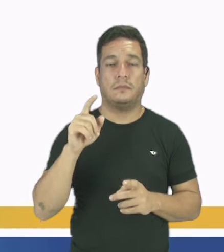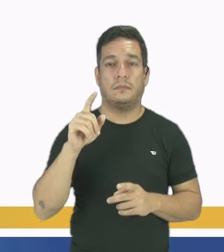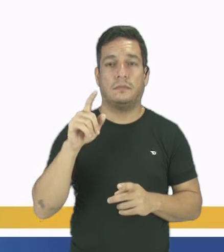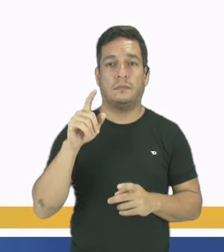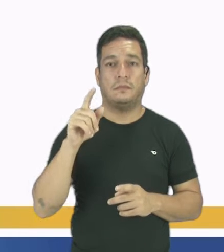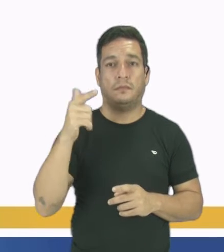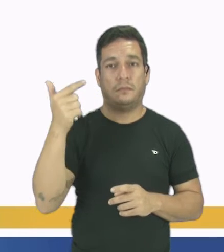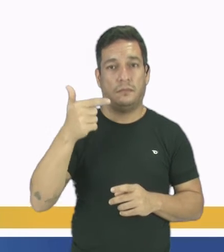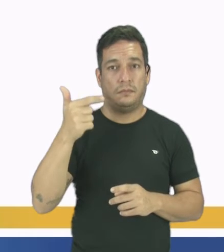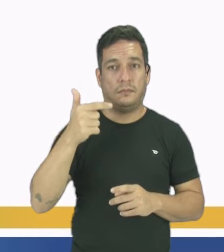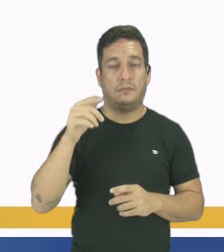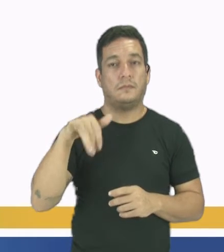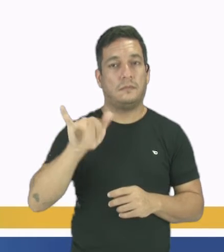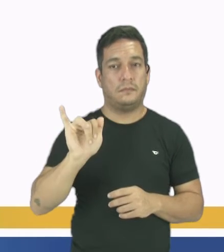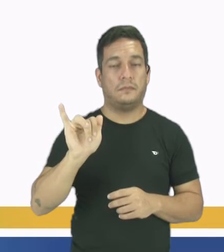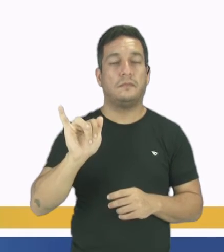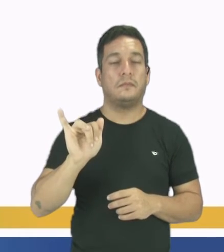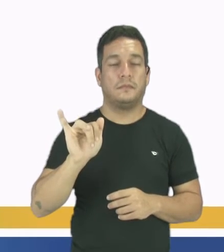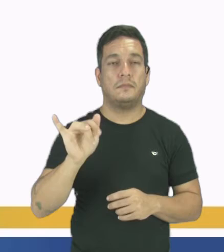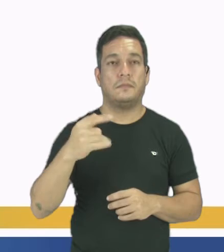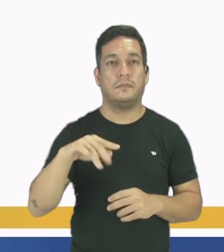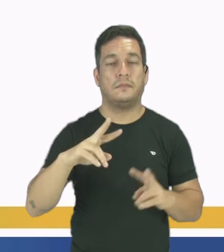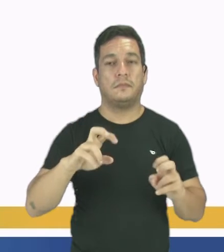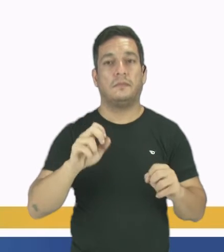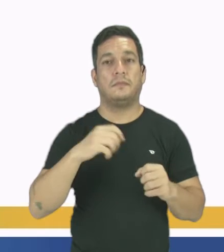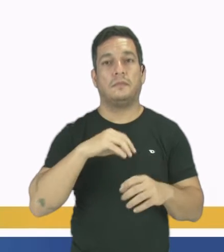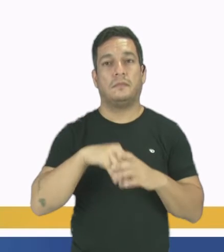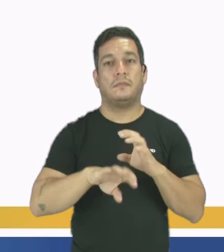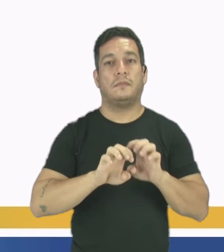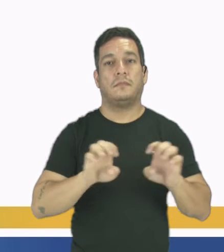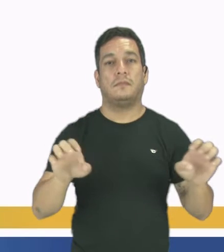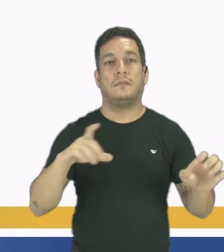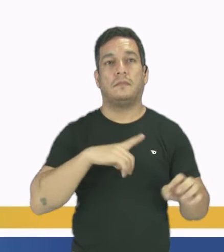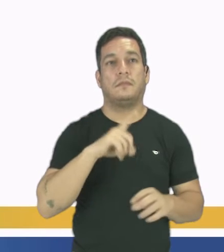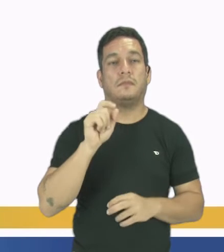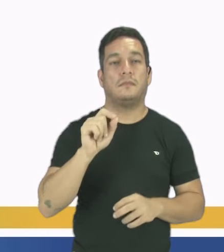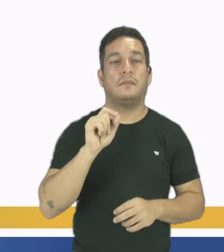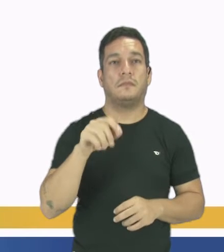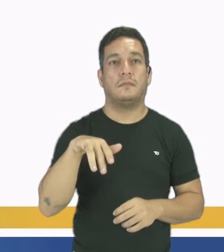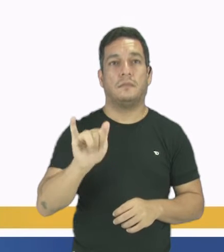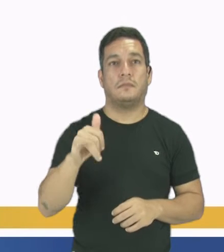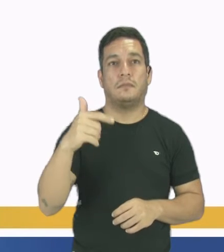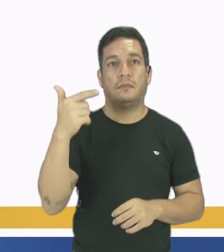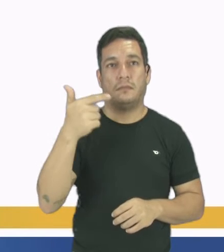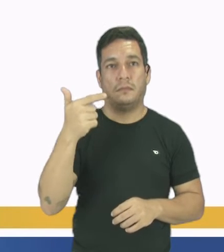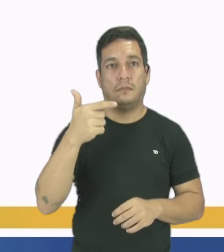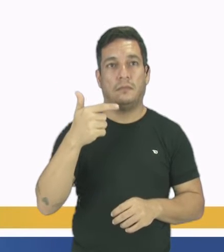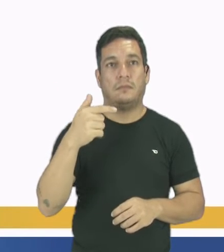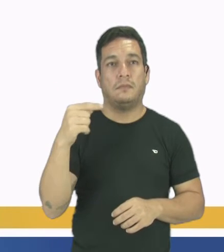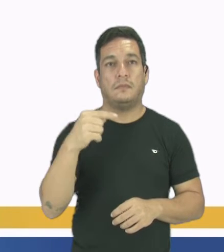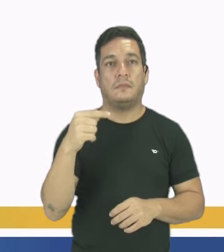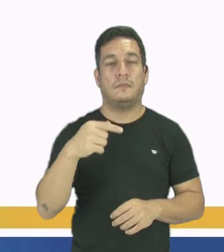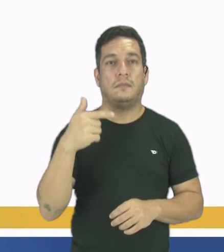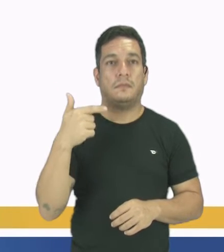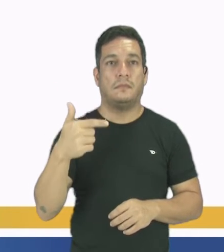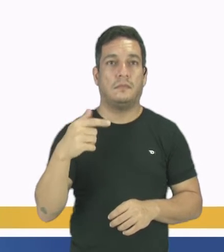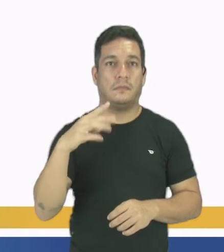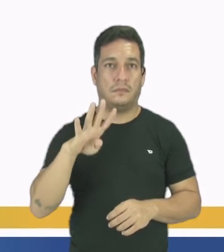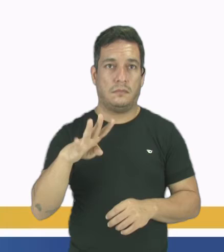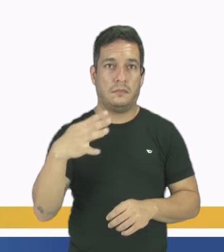quadrado de y. Então, observe que dentro da equação nós temos y²